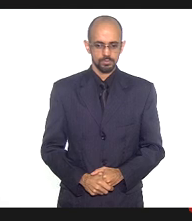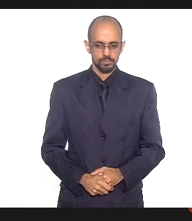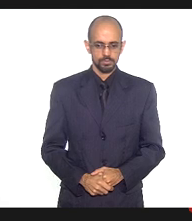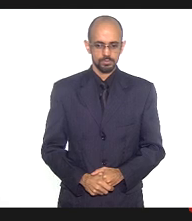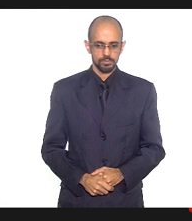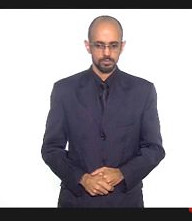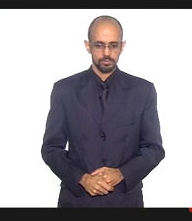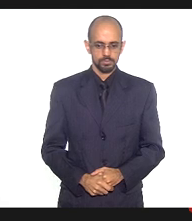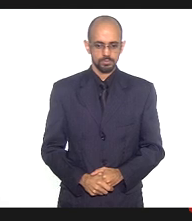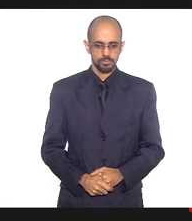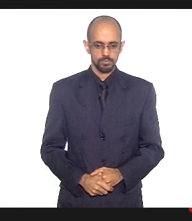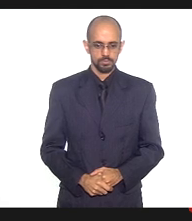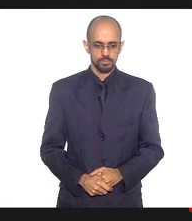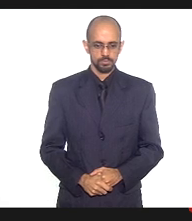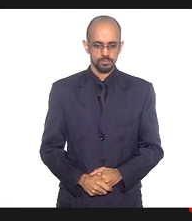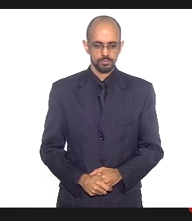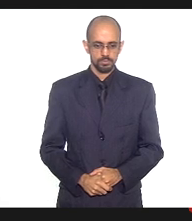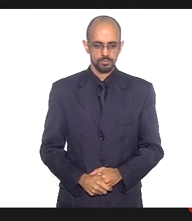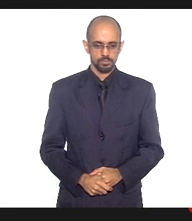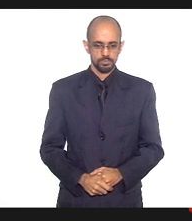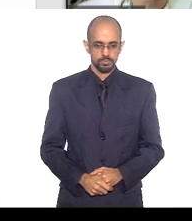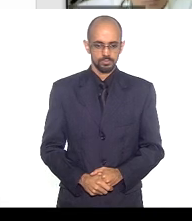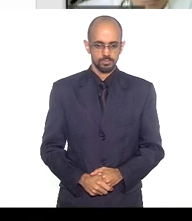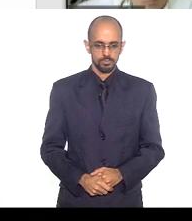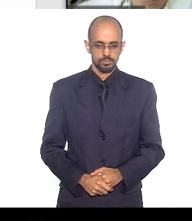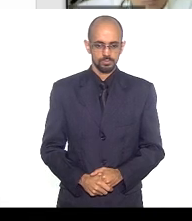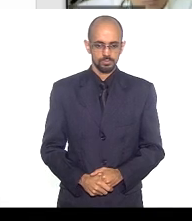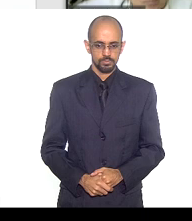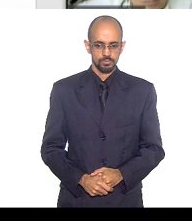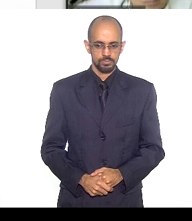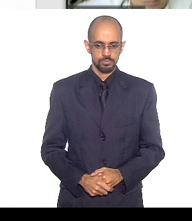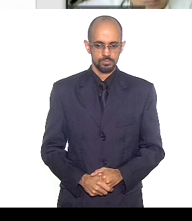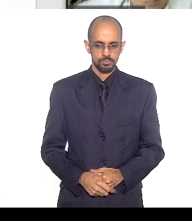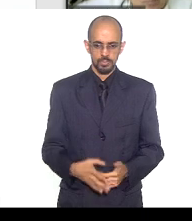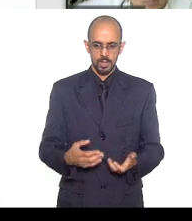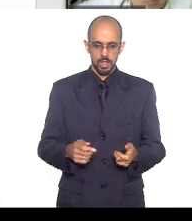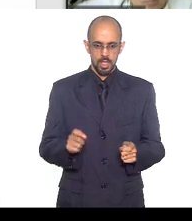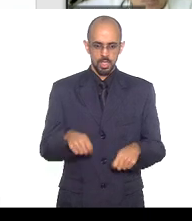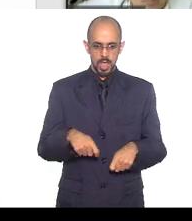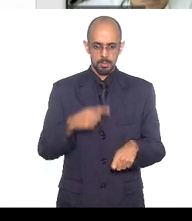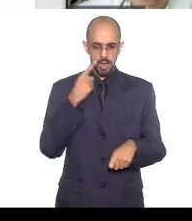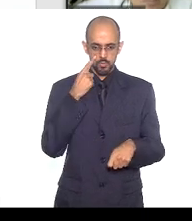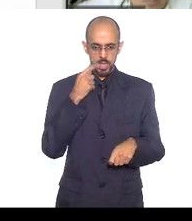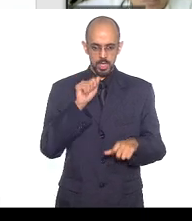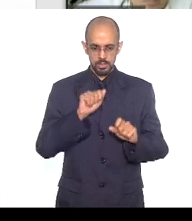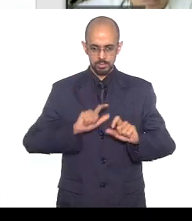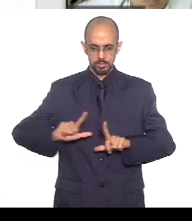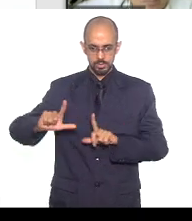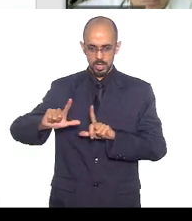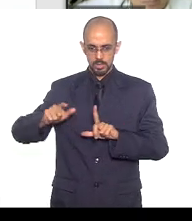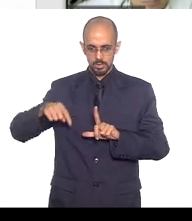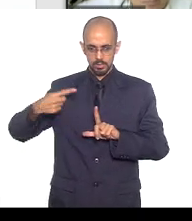Vocês estão vendo o próximo slide que fala do ciclo de vida de um projeto de IP?